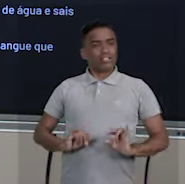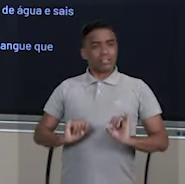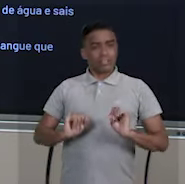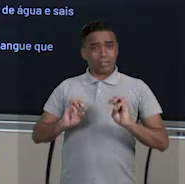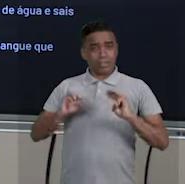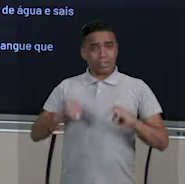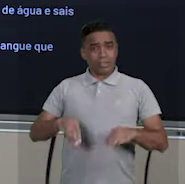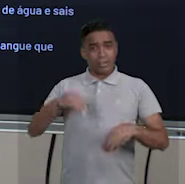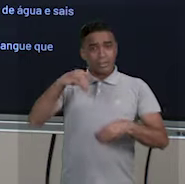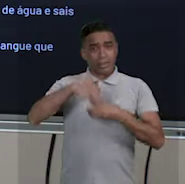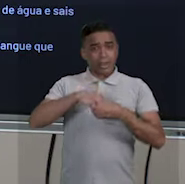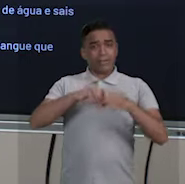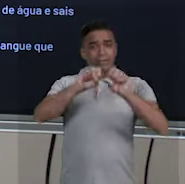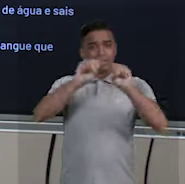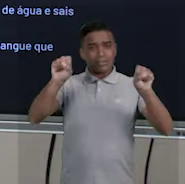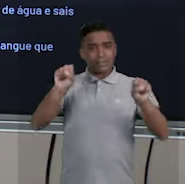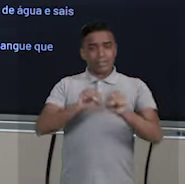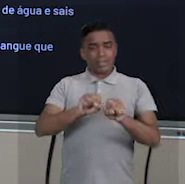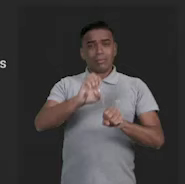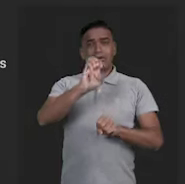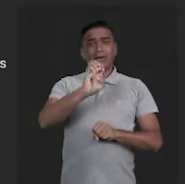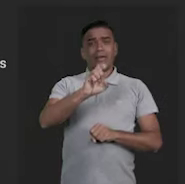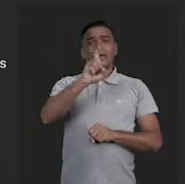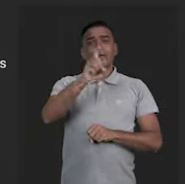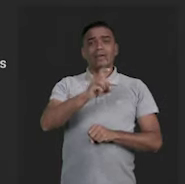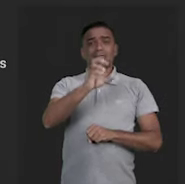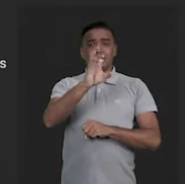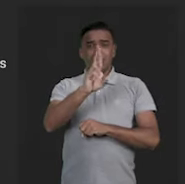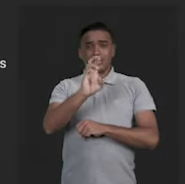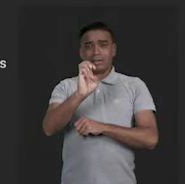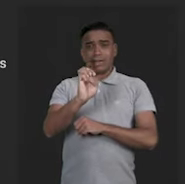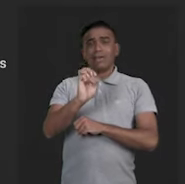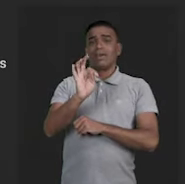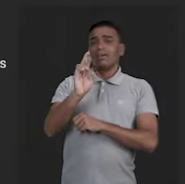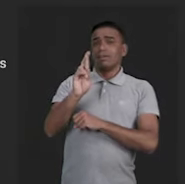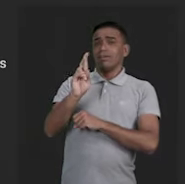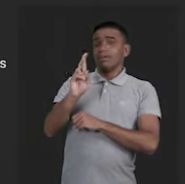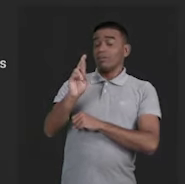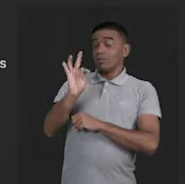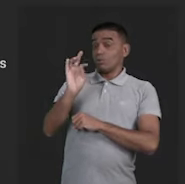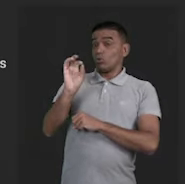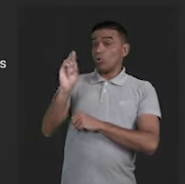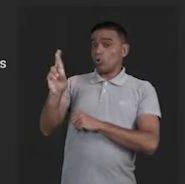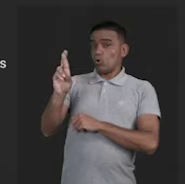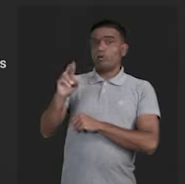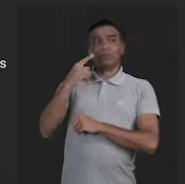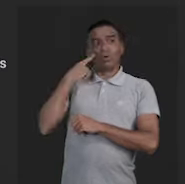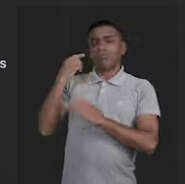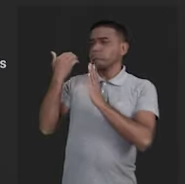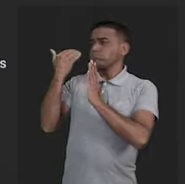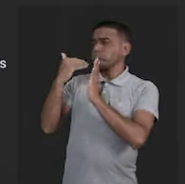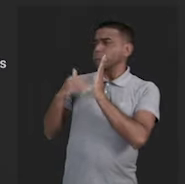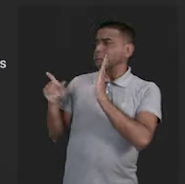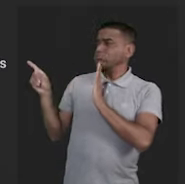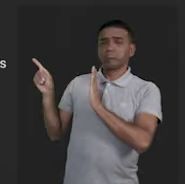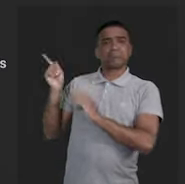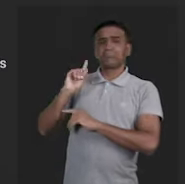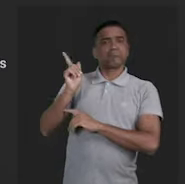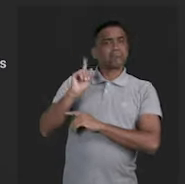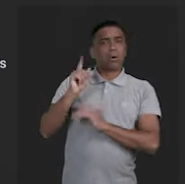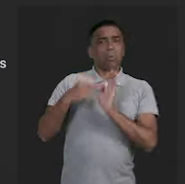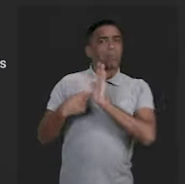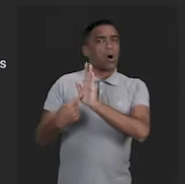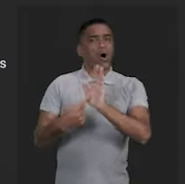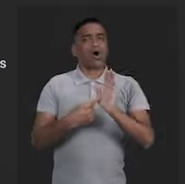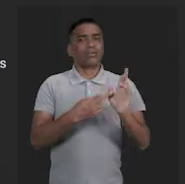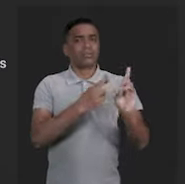excretor, vamos de atividade agora. Aqui está pedindo o seguinte: indicar qual das alternativas ao seguir não apresenta uma